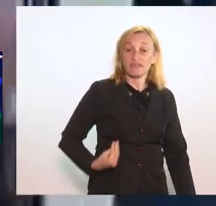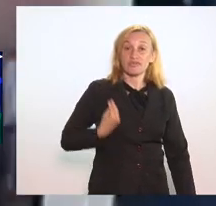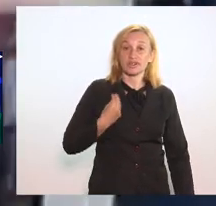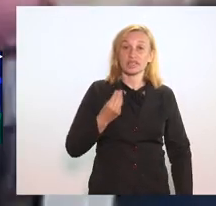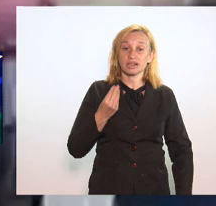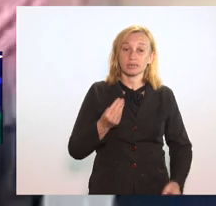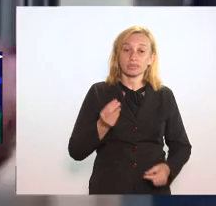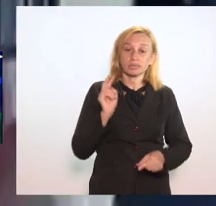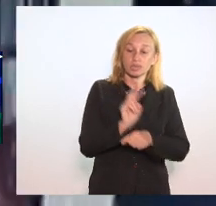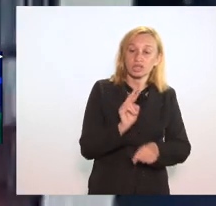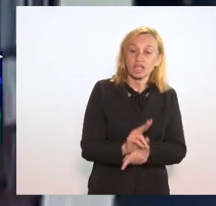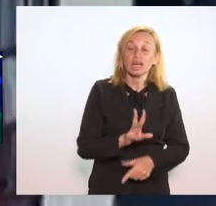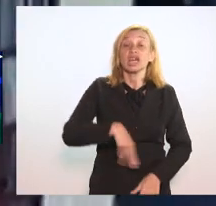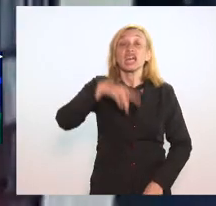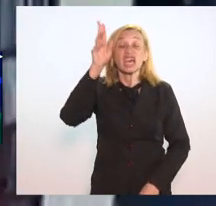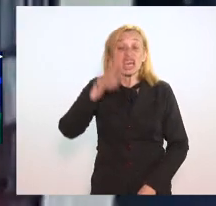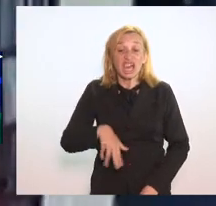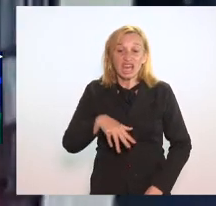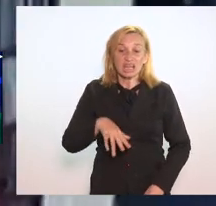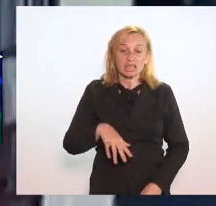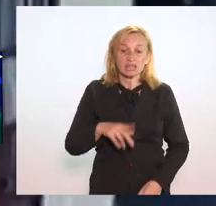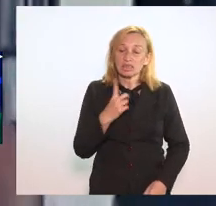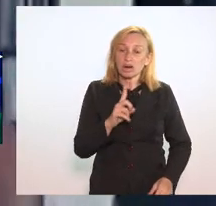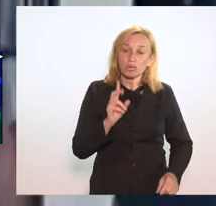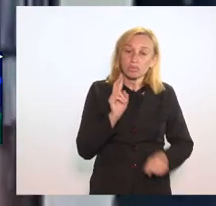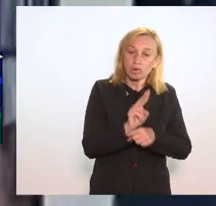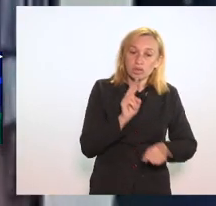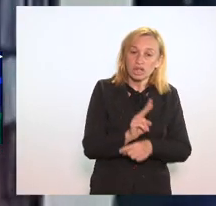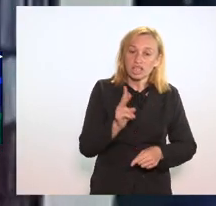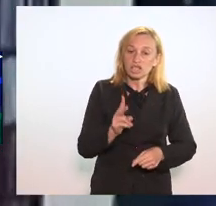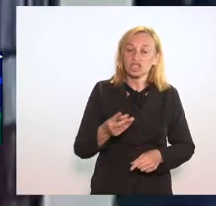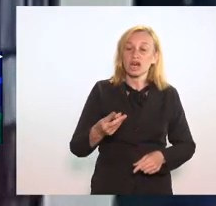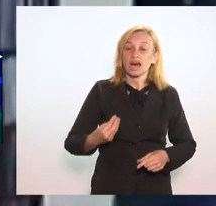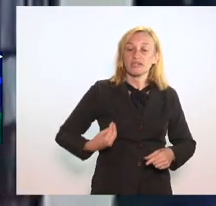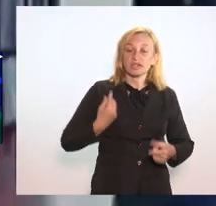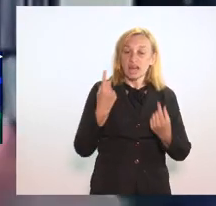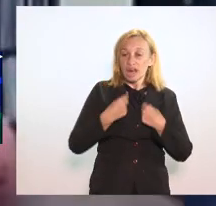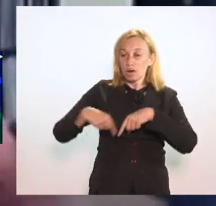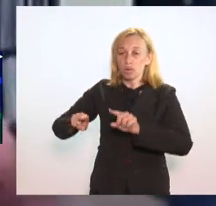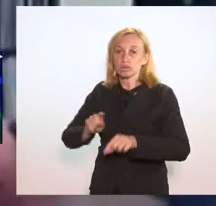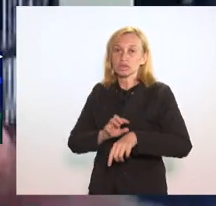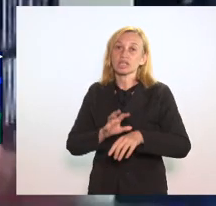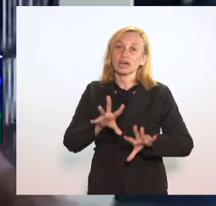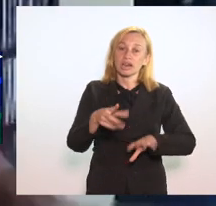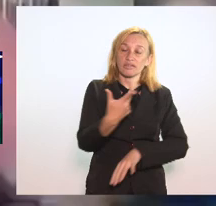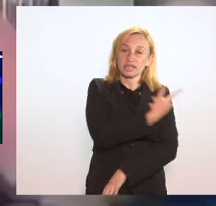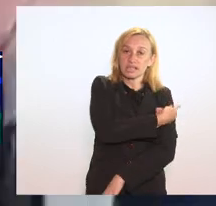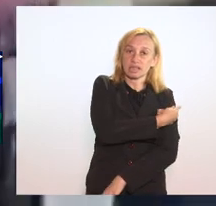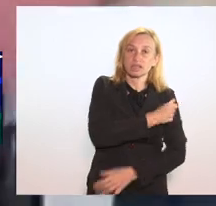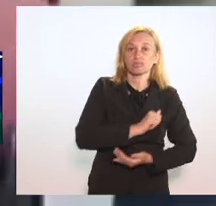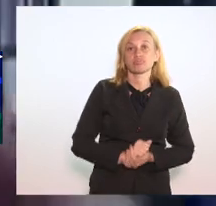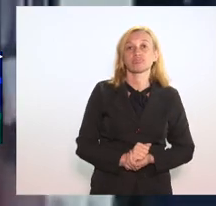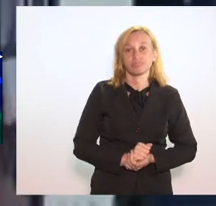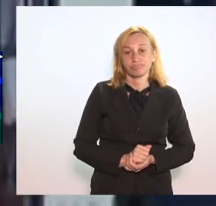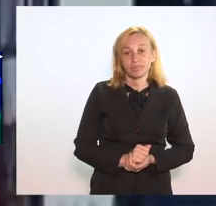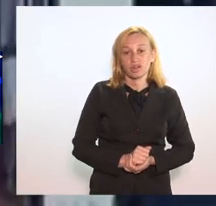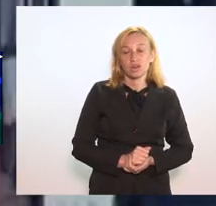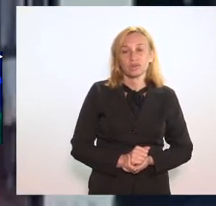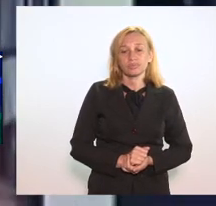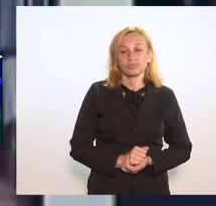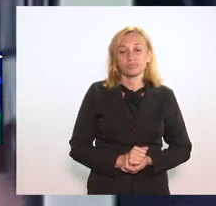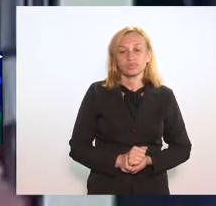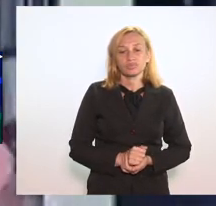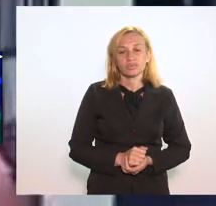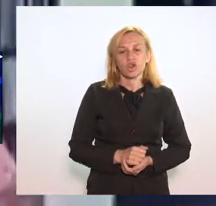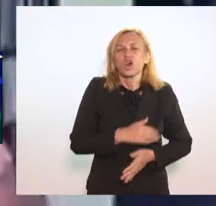que é a vida eterna contrário a vacinação porque é inadimissível que